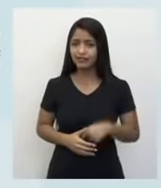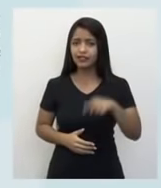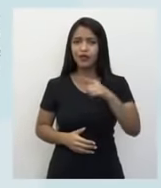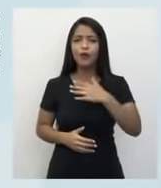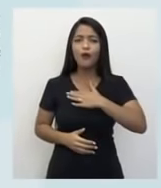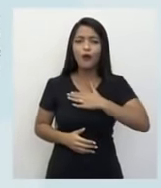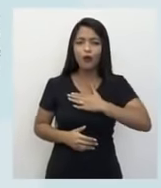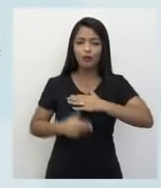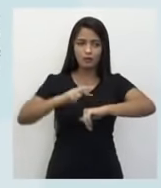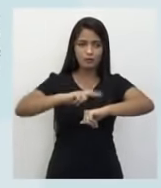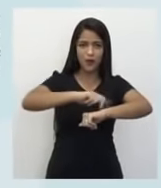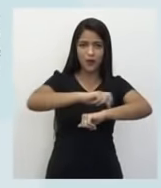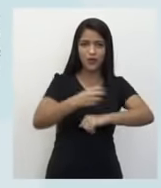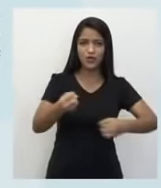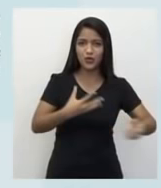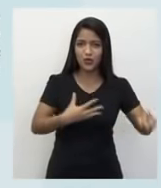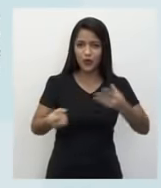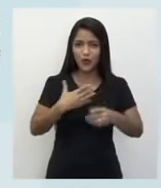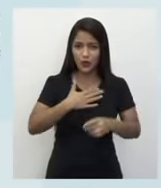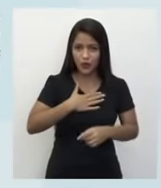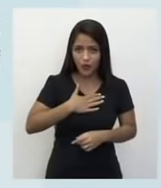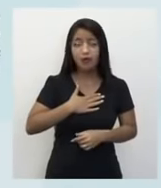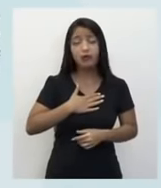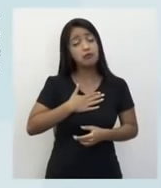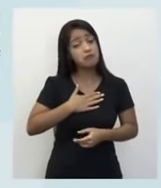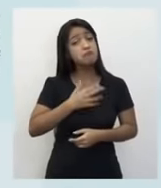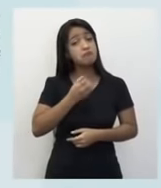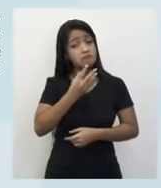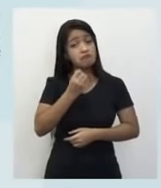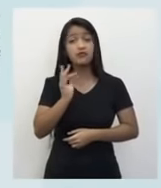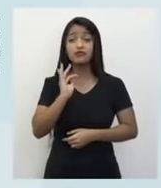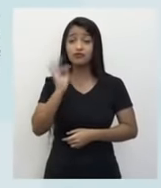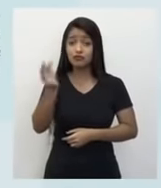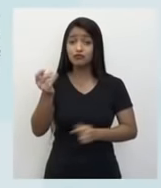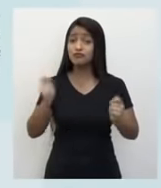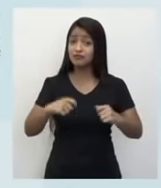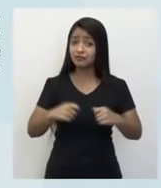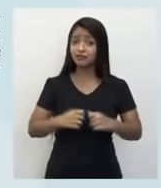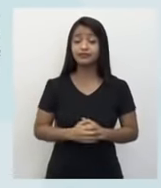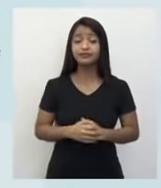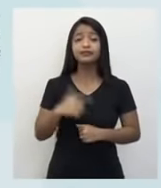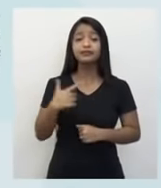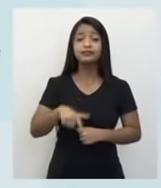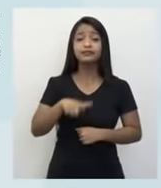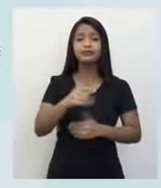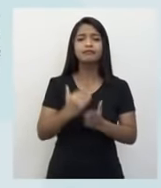receber as novidades, ver o que está chegando, já é um caminho. Aprimorar os conhecimentos em arte, história da moda,